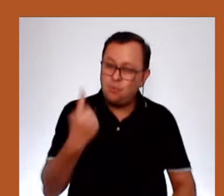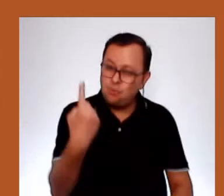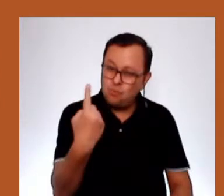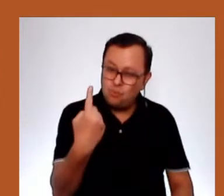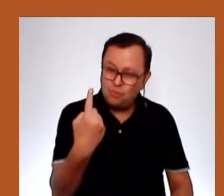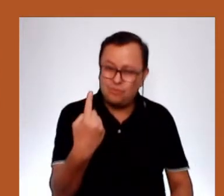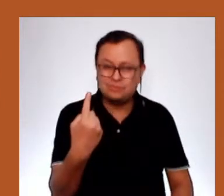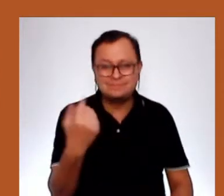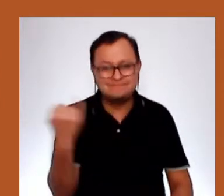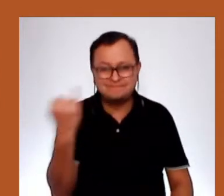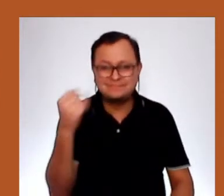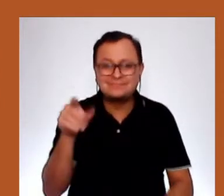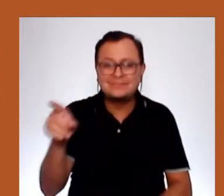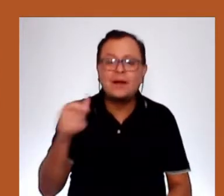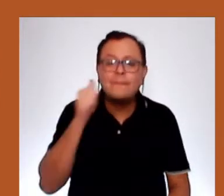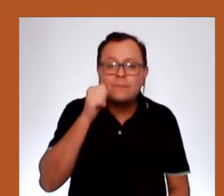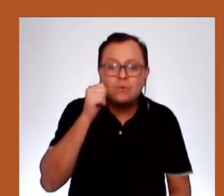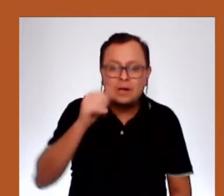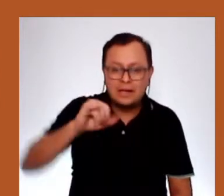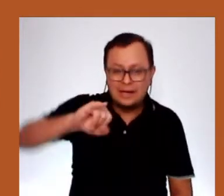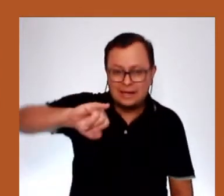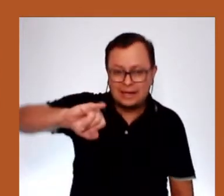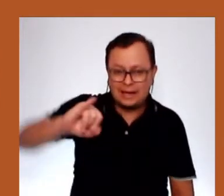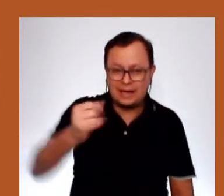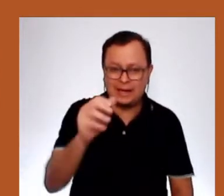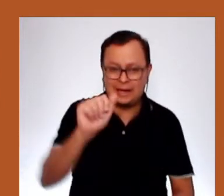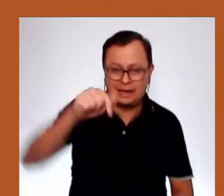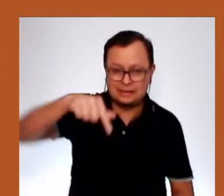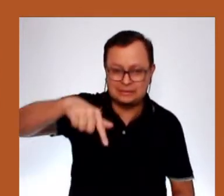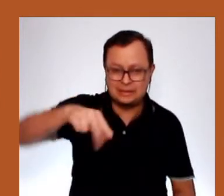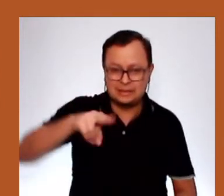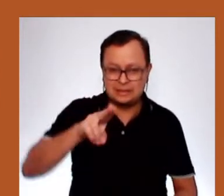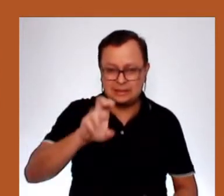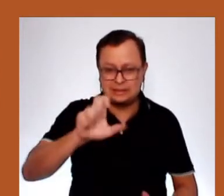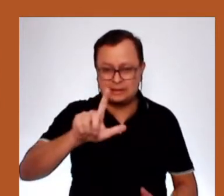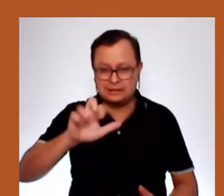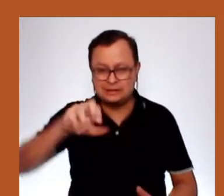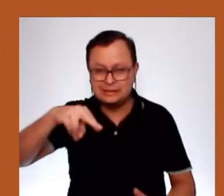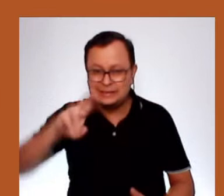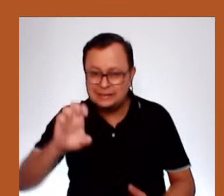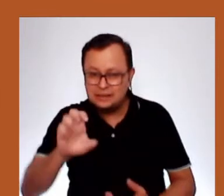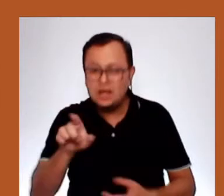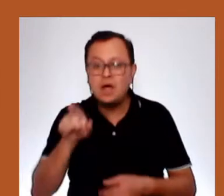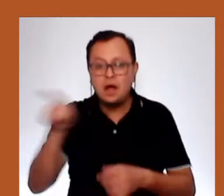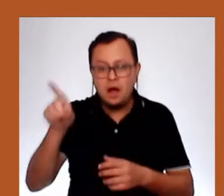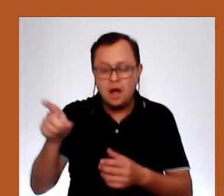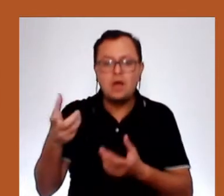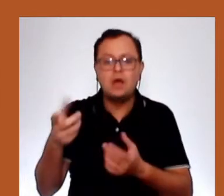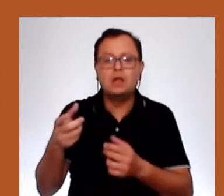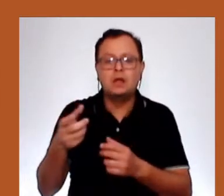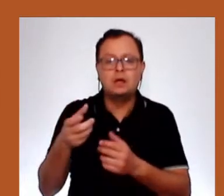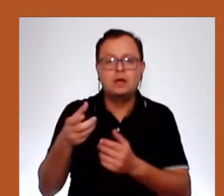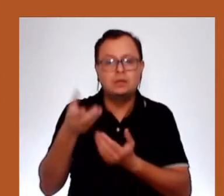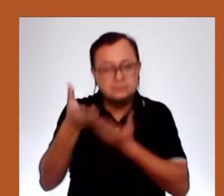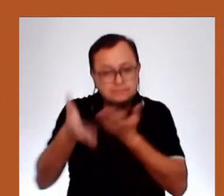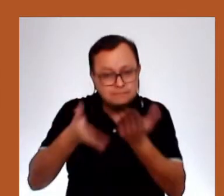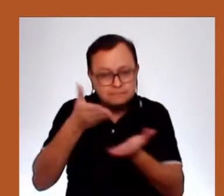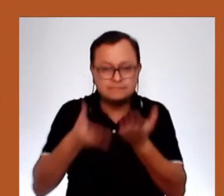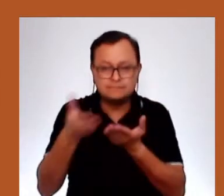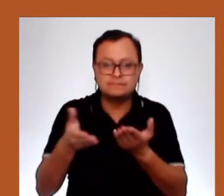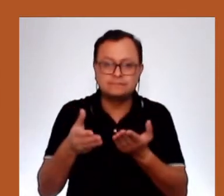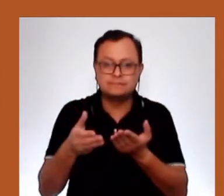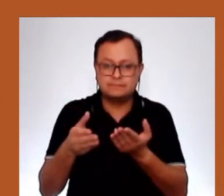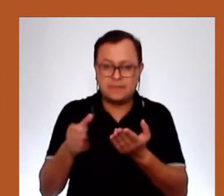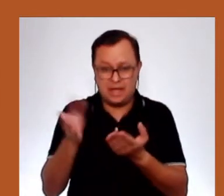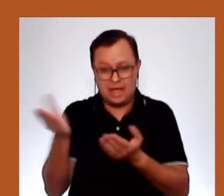a fala da Jaqueline Lupe, que é a terapeuta ocupacional. É, já estou arrepiada falando dela. Ela cuidou